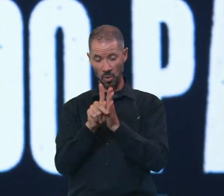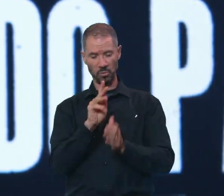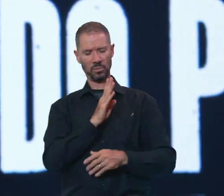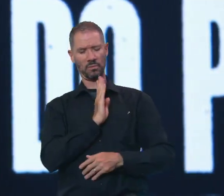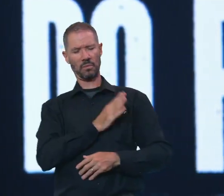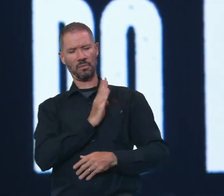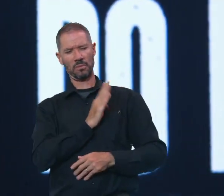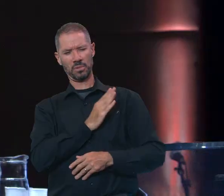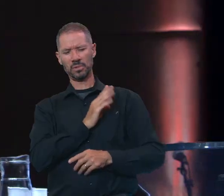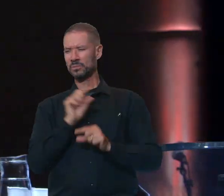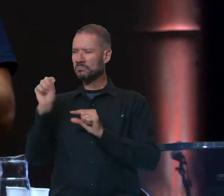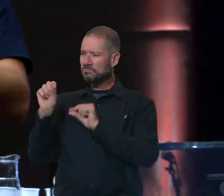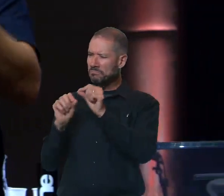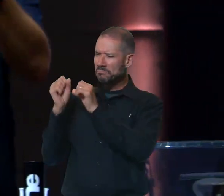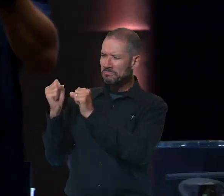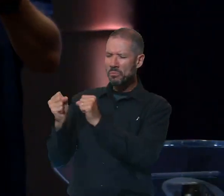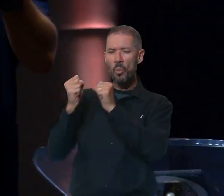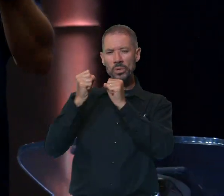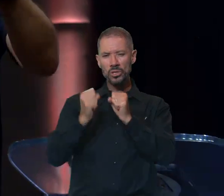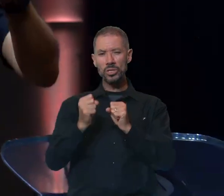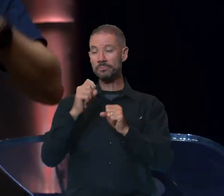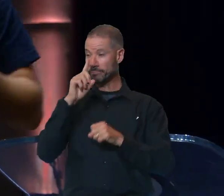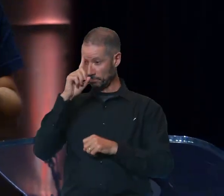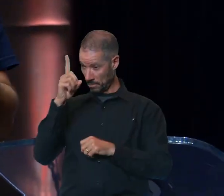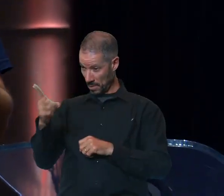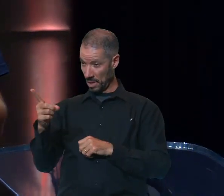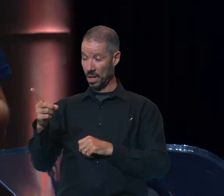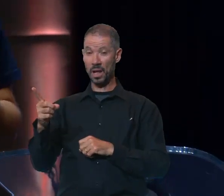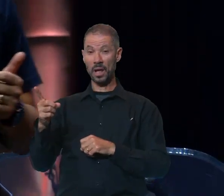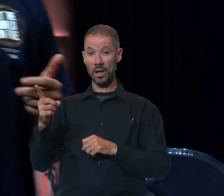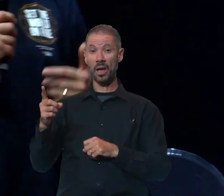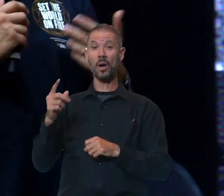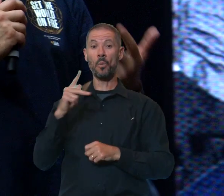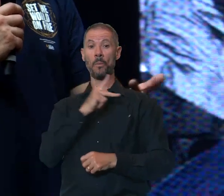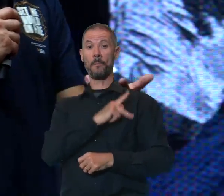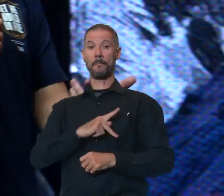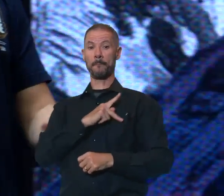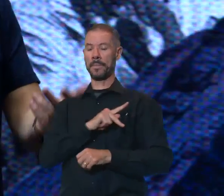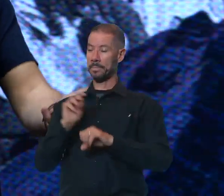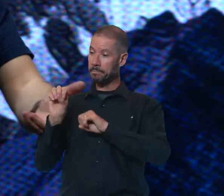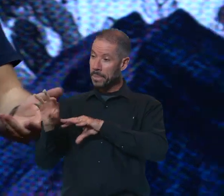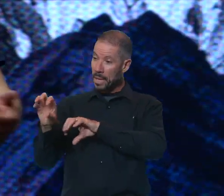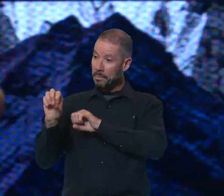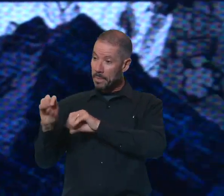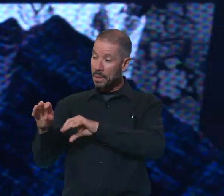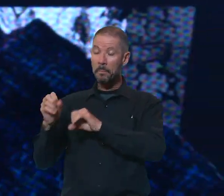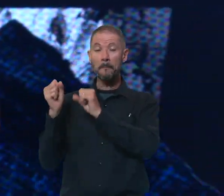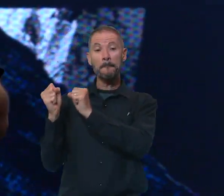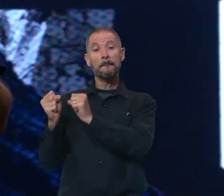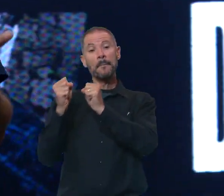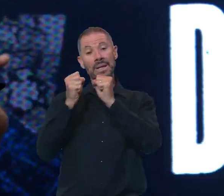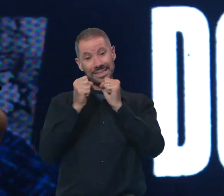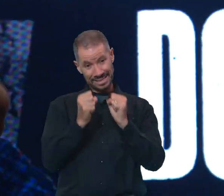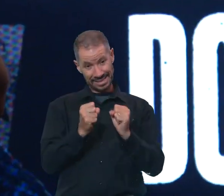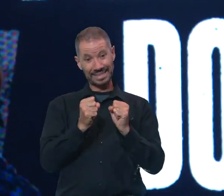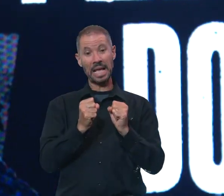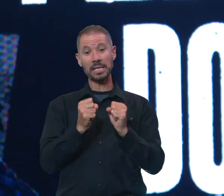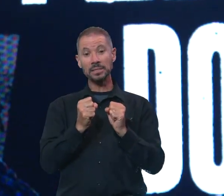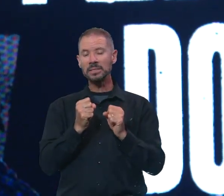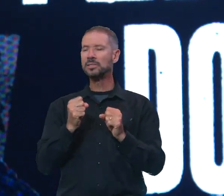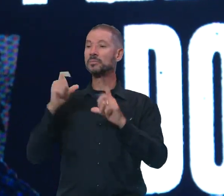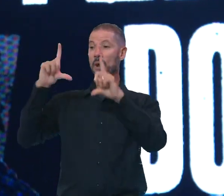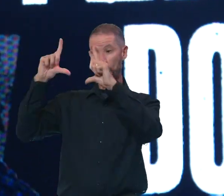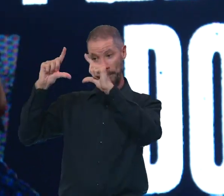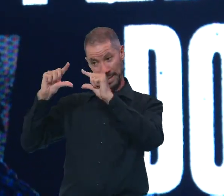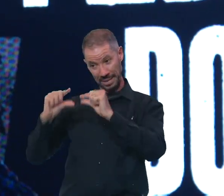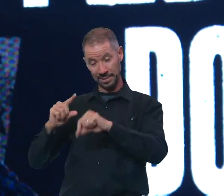coração, a quem ele podia ordenar, por ser pai na fé de Filemão, mas estava apenas pedindo que pudesse ponderar e amenizar